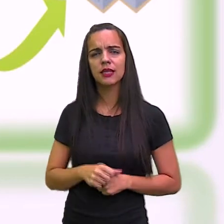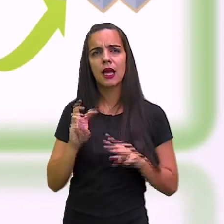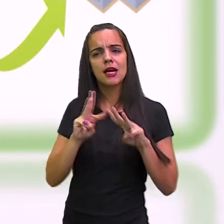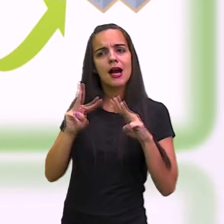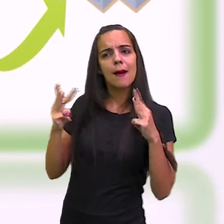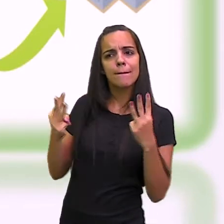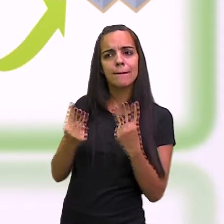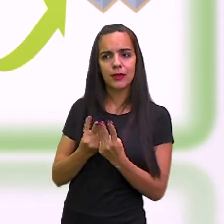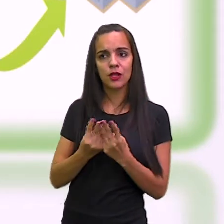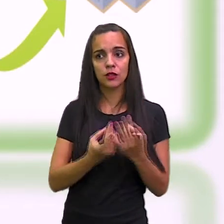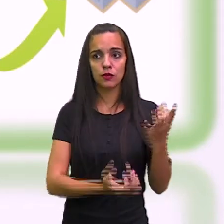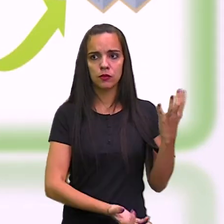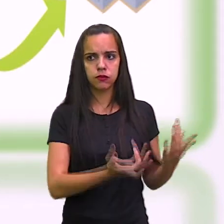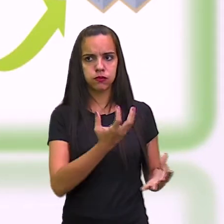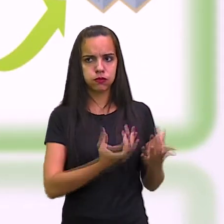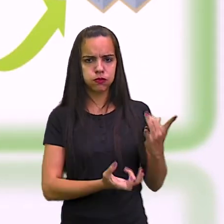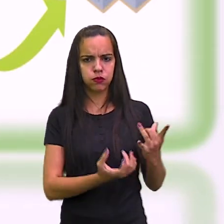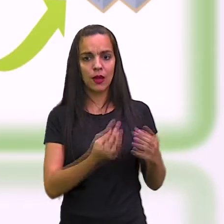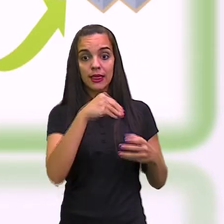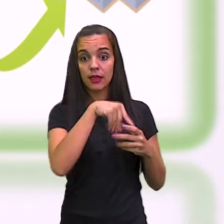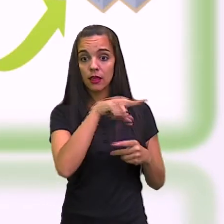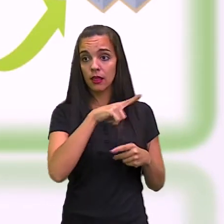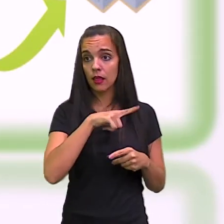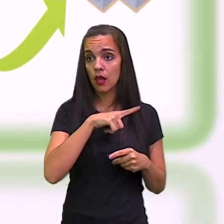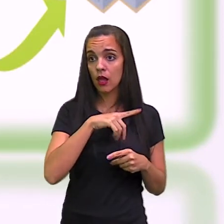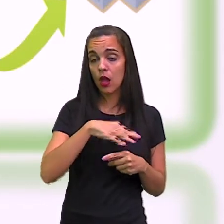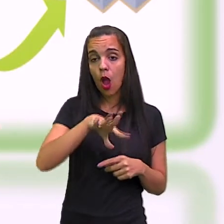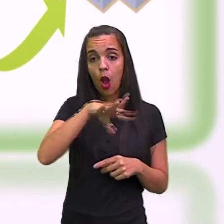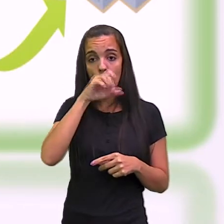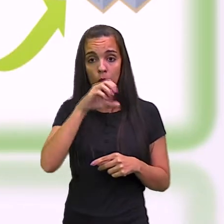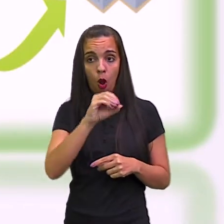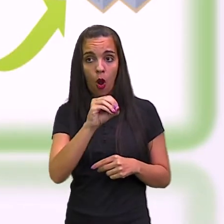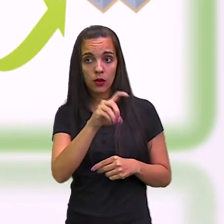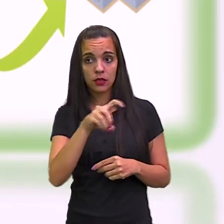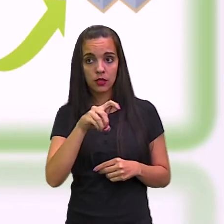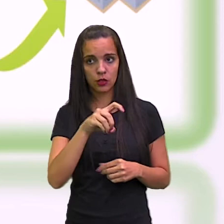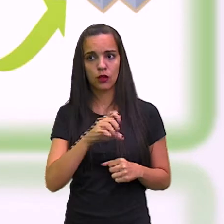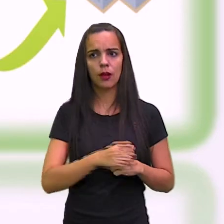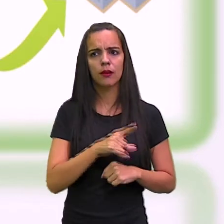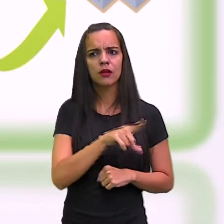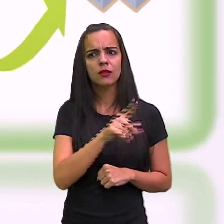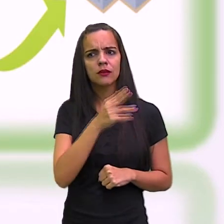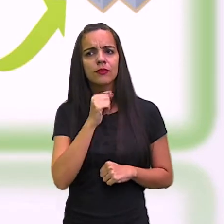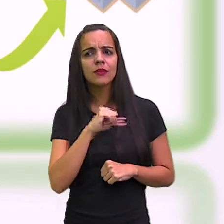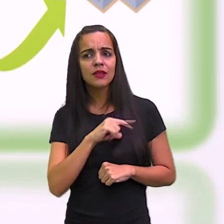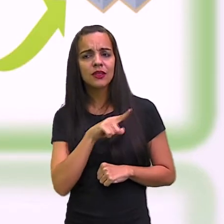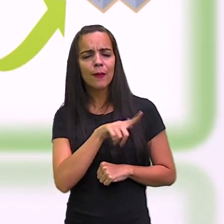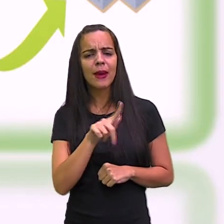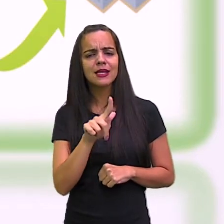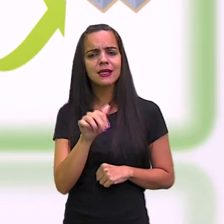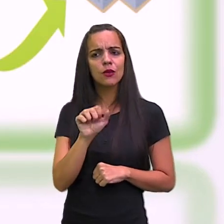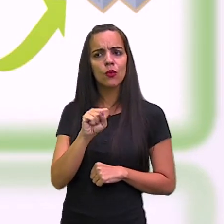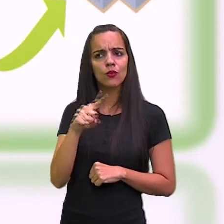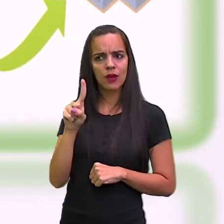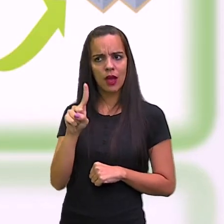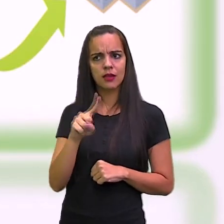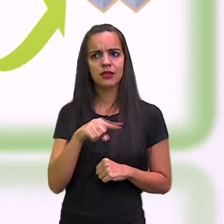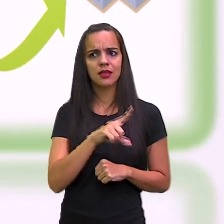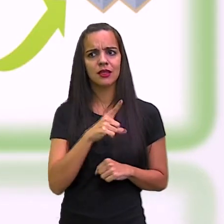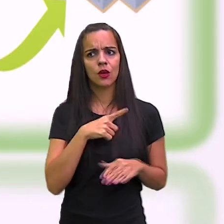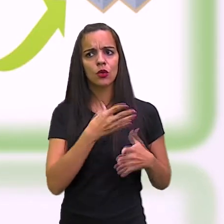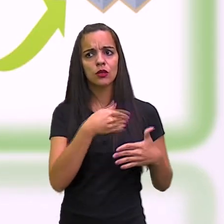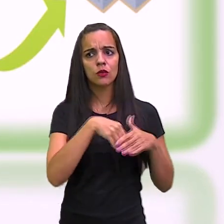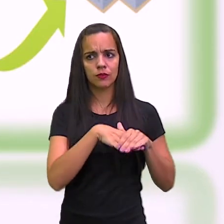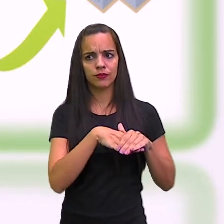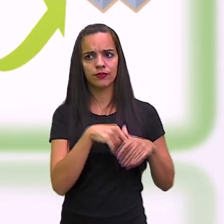biomassa é queimada na ausência de oxigênio, mas seu produto final é um gás inflamável,